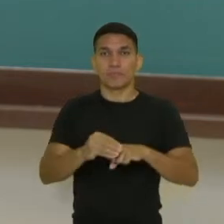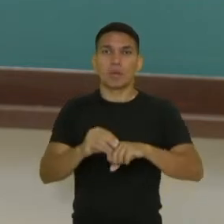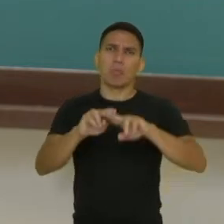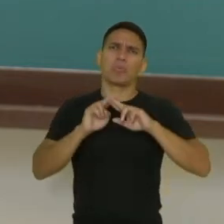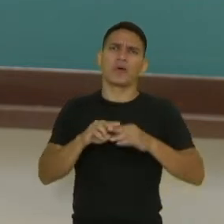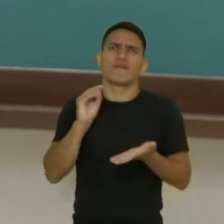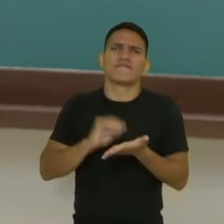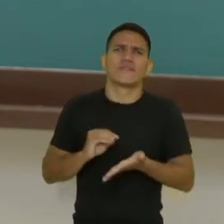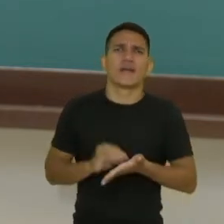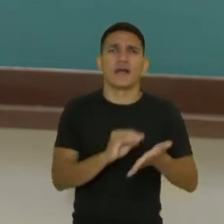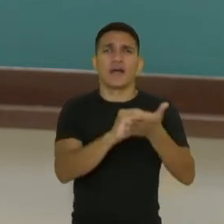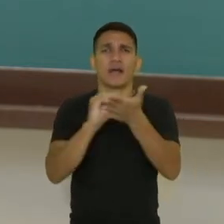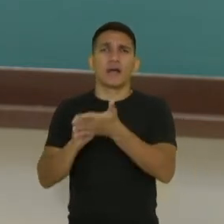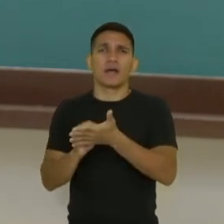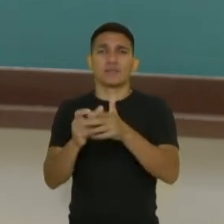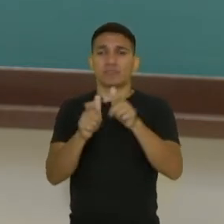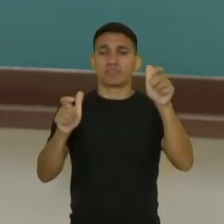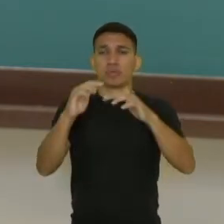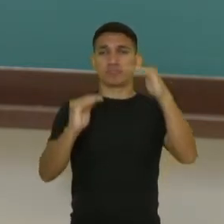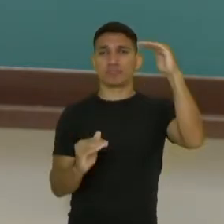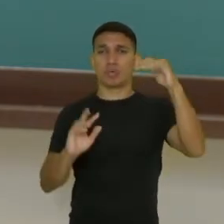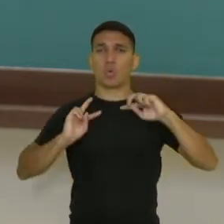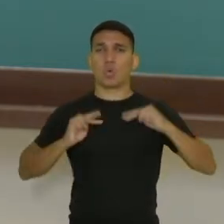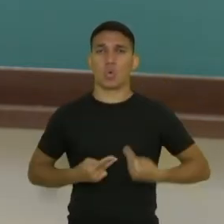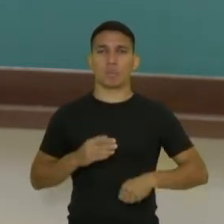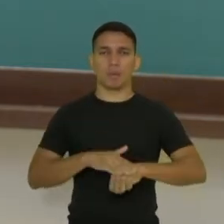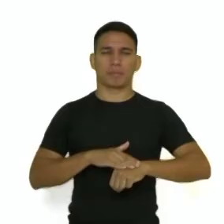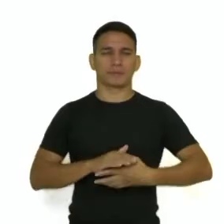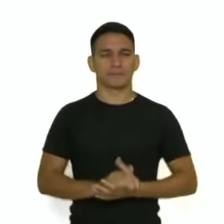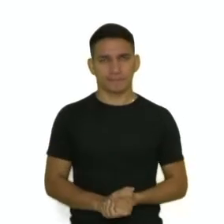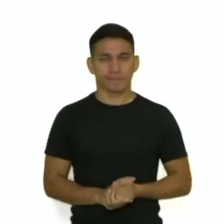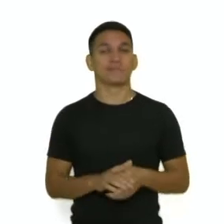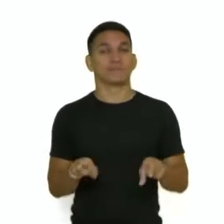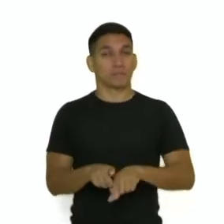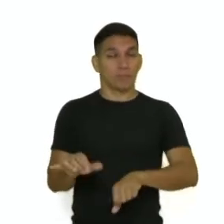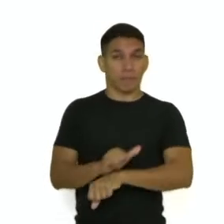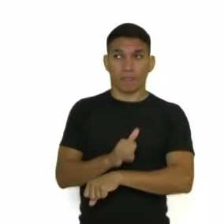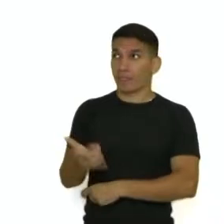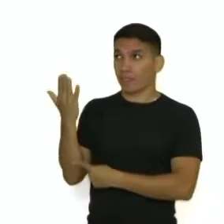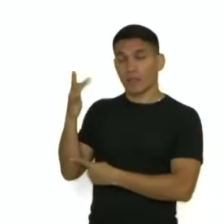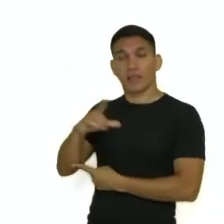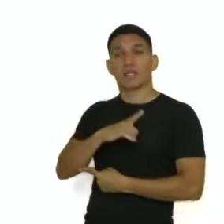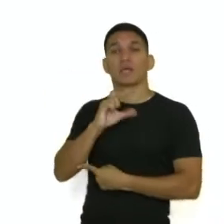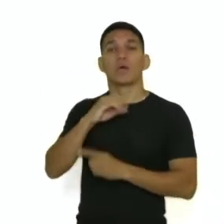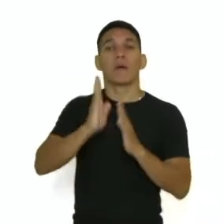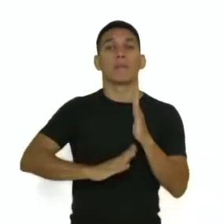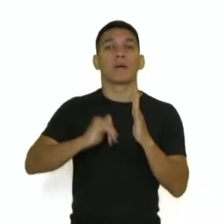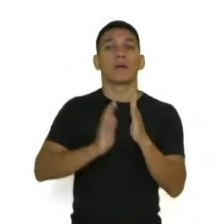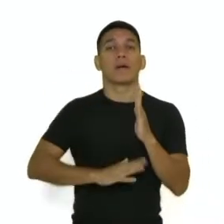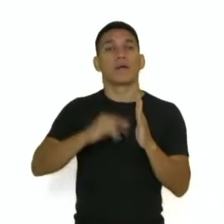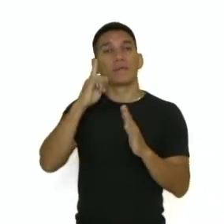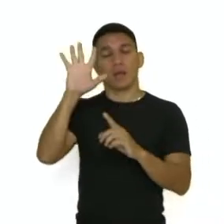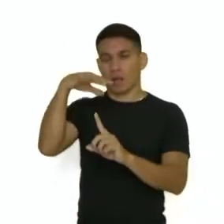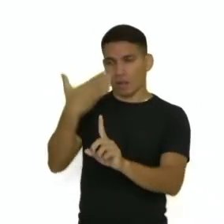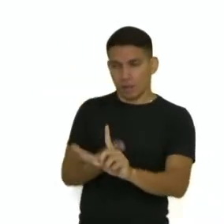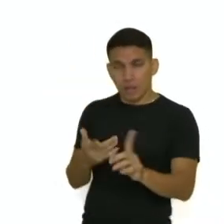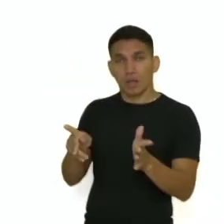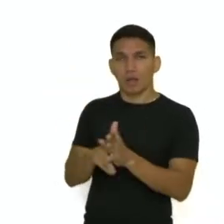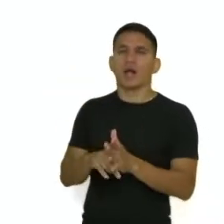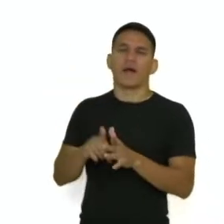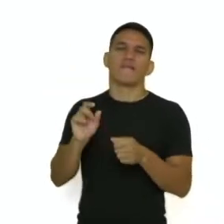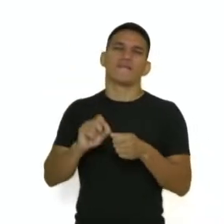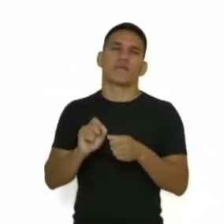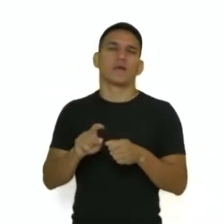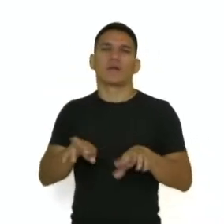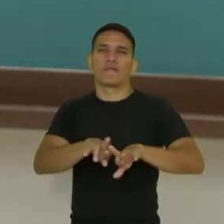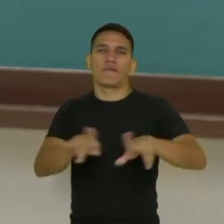deficiências de proporção humana nesse momento. O mestre Ataíde, ele tinha uma pintura que fazia douramento, encarnação, então ele já trabalhou